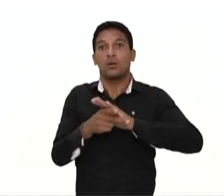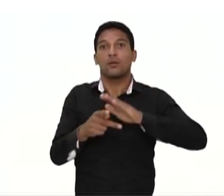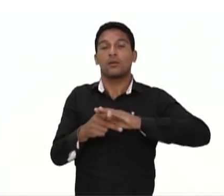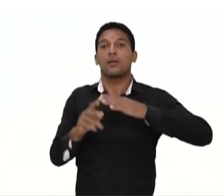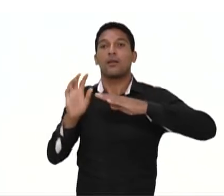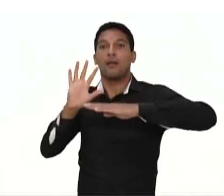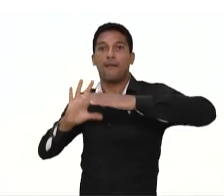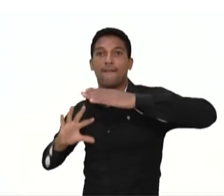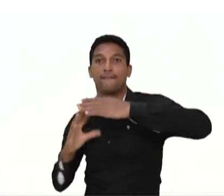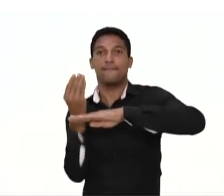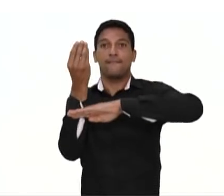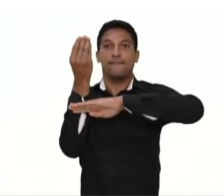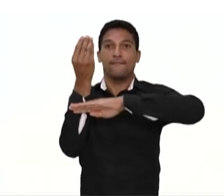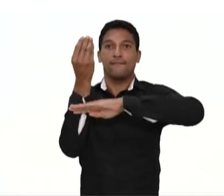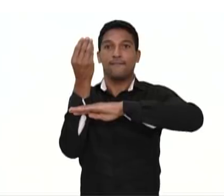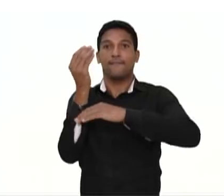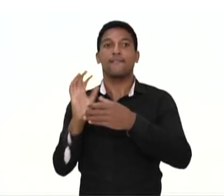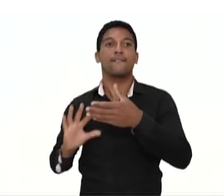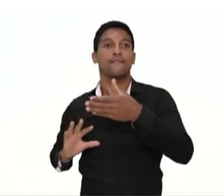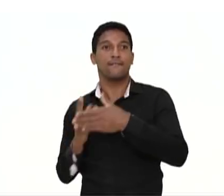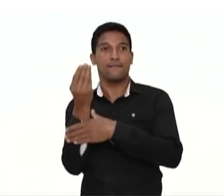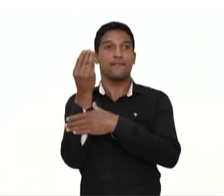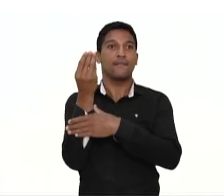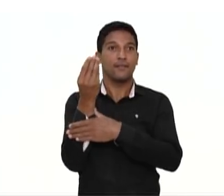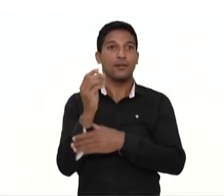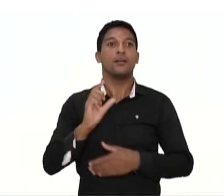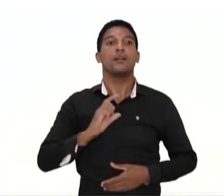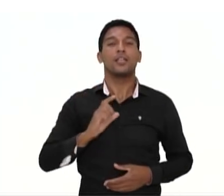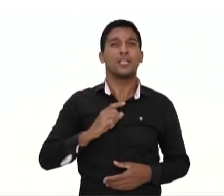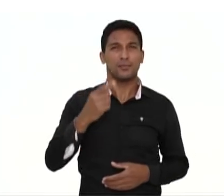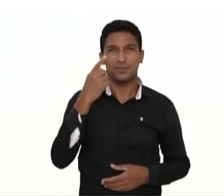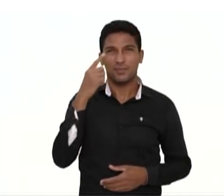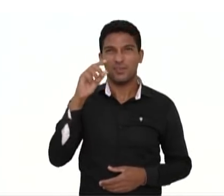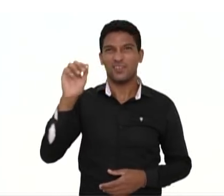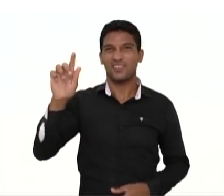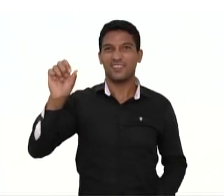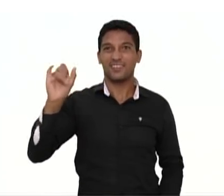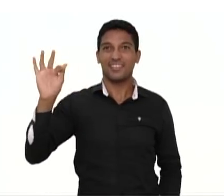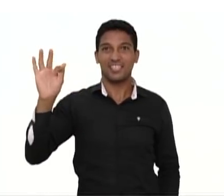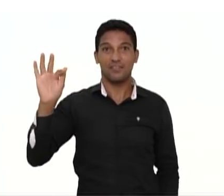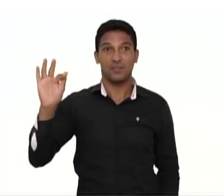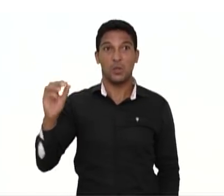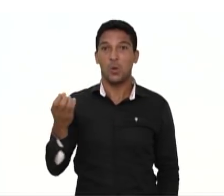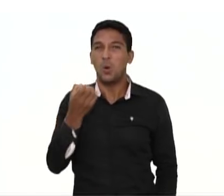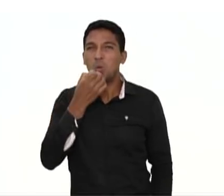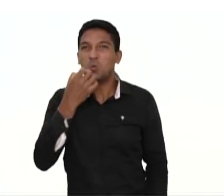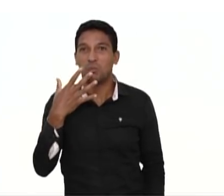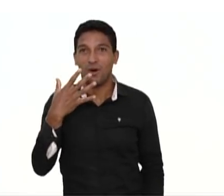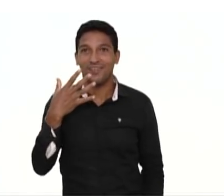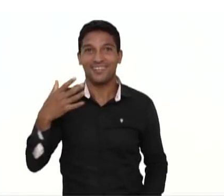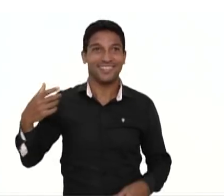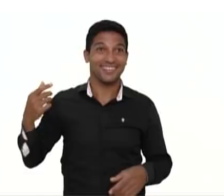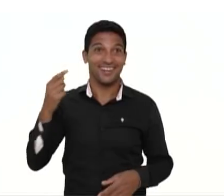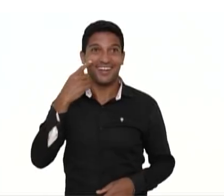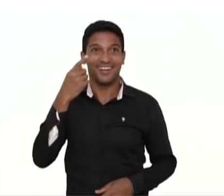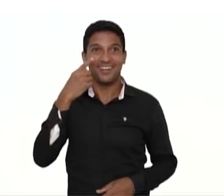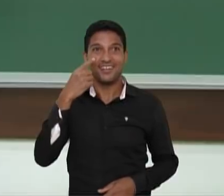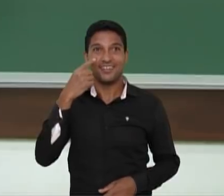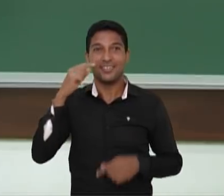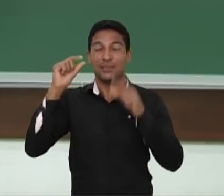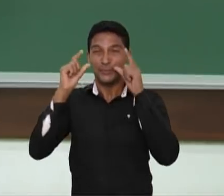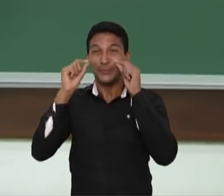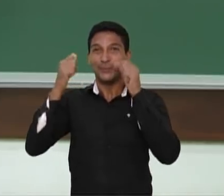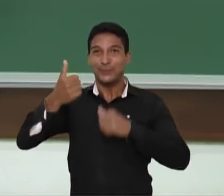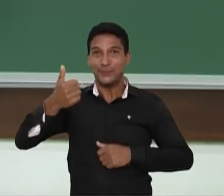Então, vocês vão reparar aqui, ó, né? A gente tem esses gifs, um bem bonzinho e um malvado, né? Por que